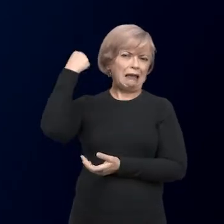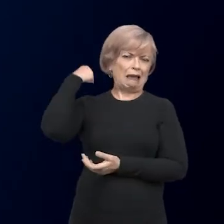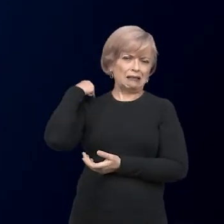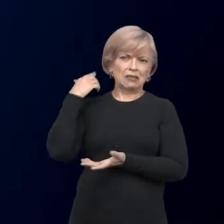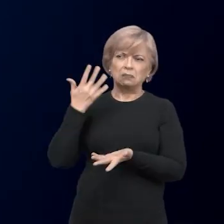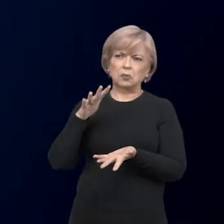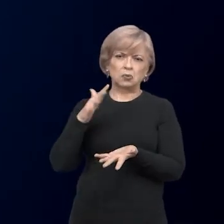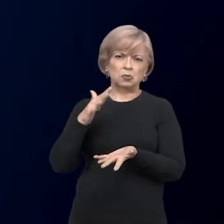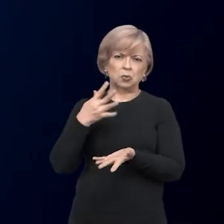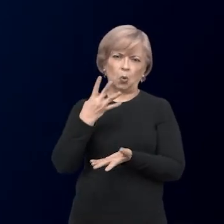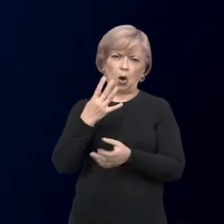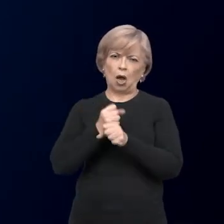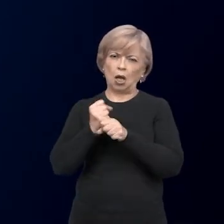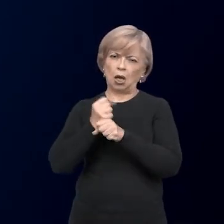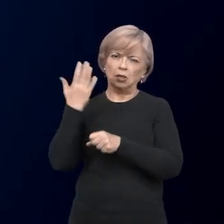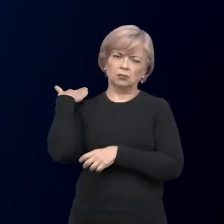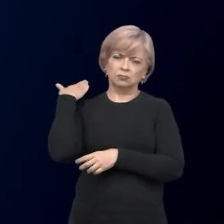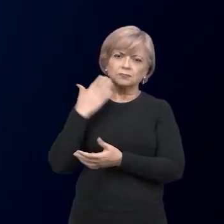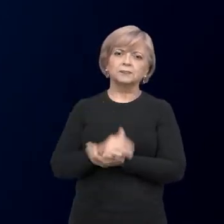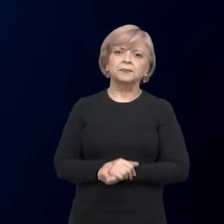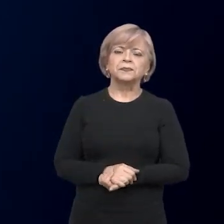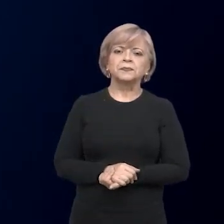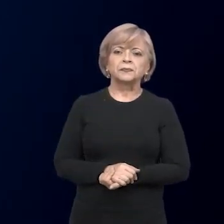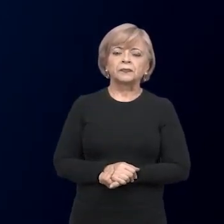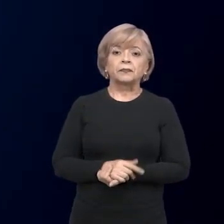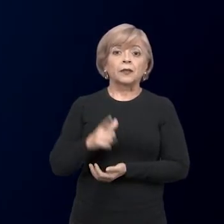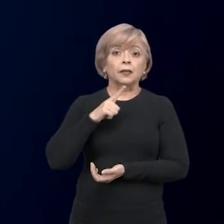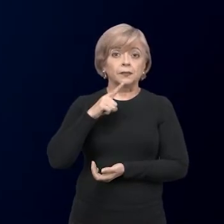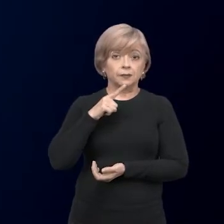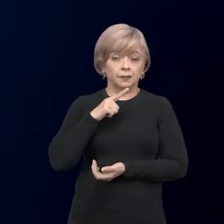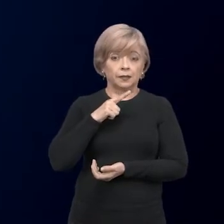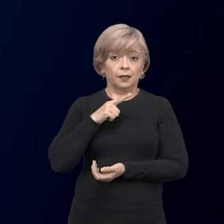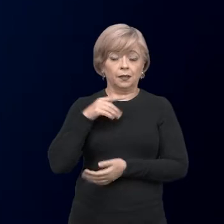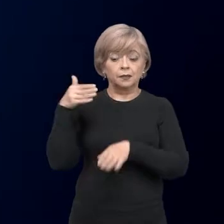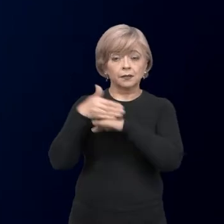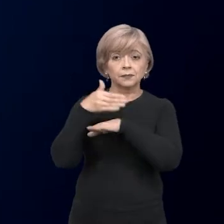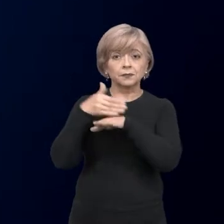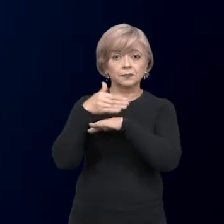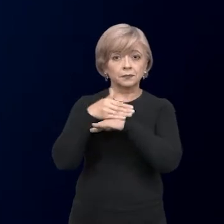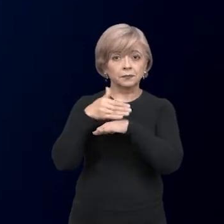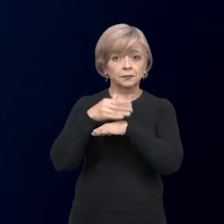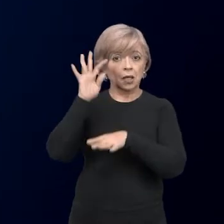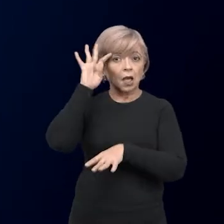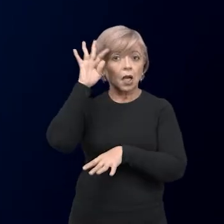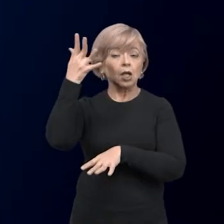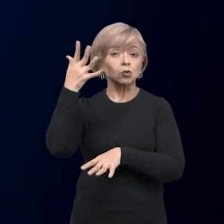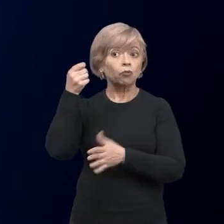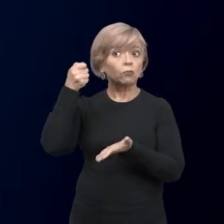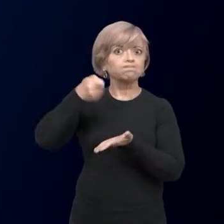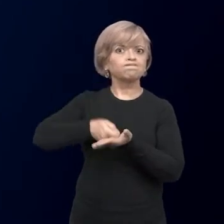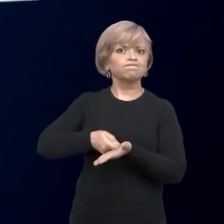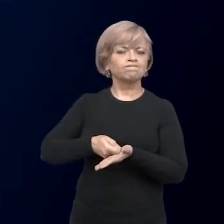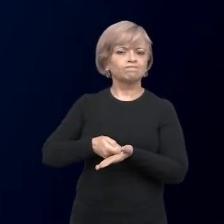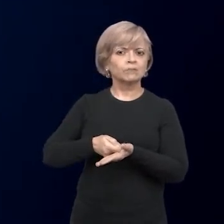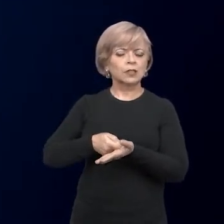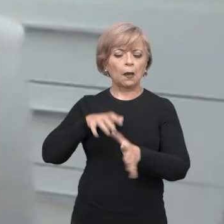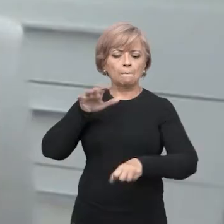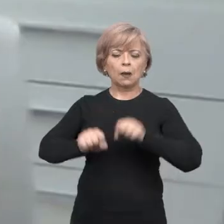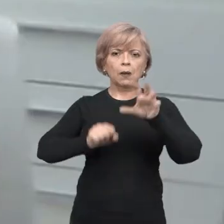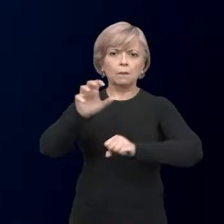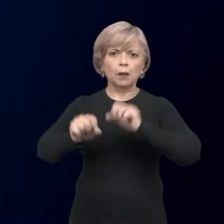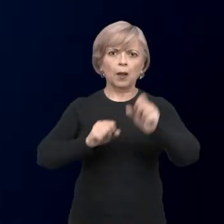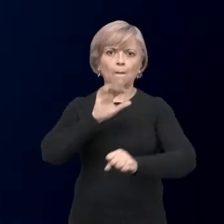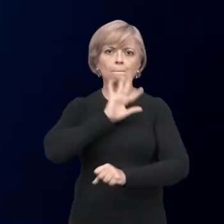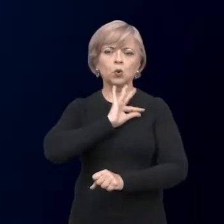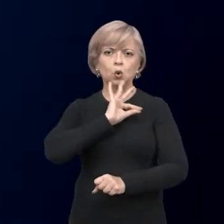trás a ficamos uns 4 anos atrás tivemos uma participação também decisiva na ocupação dos